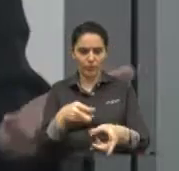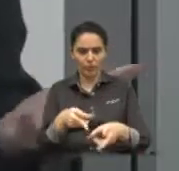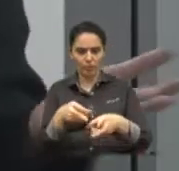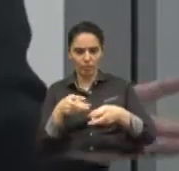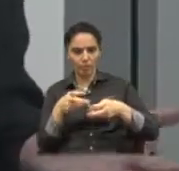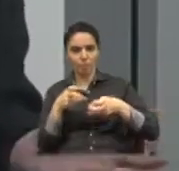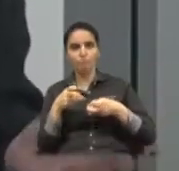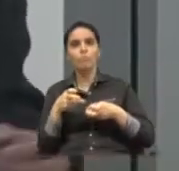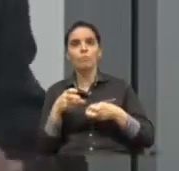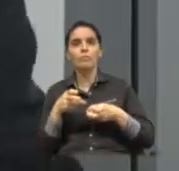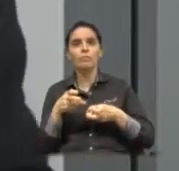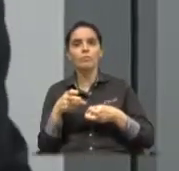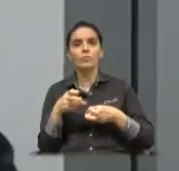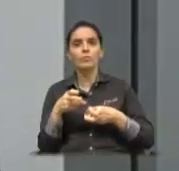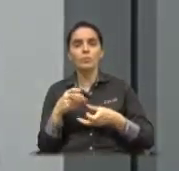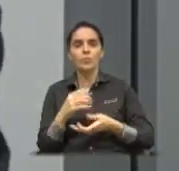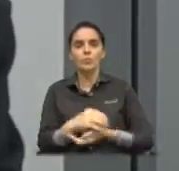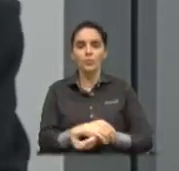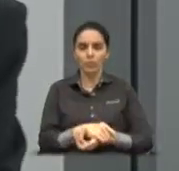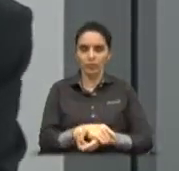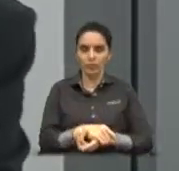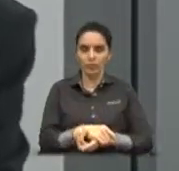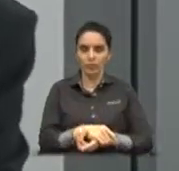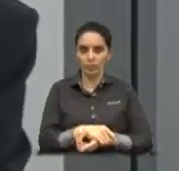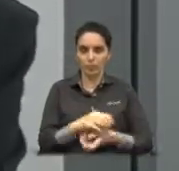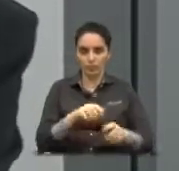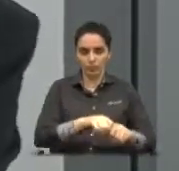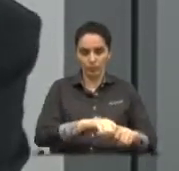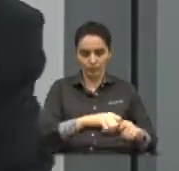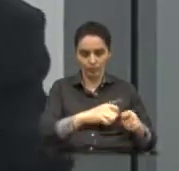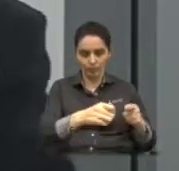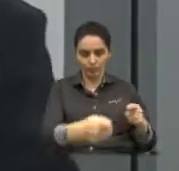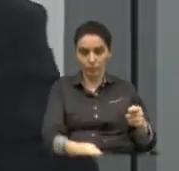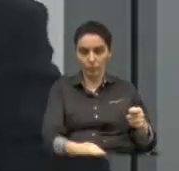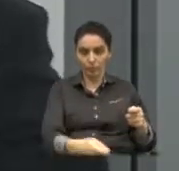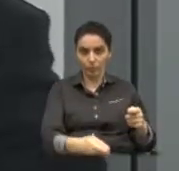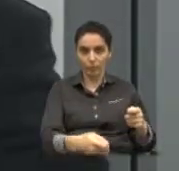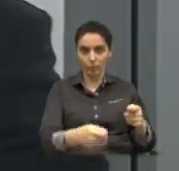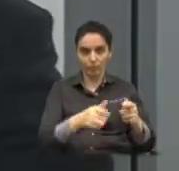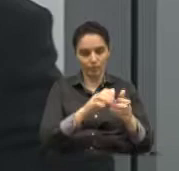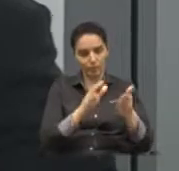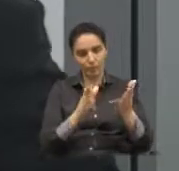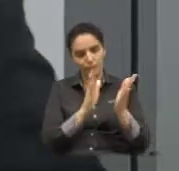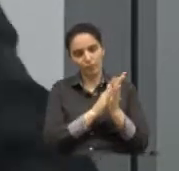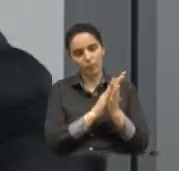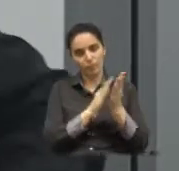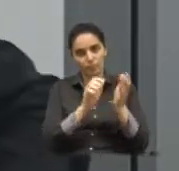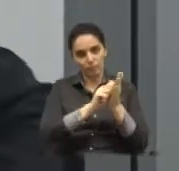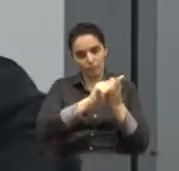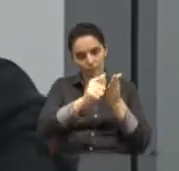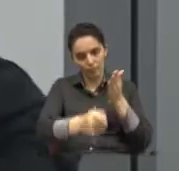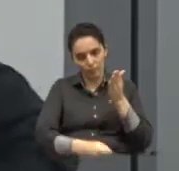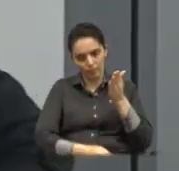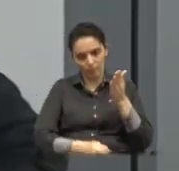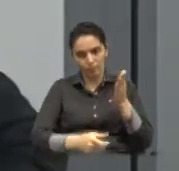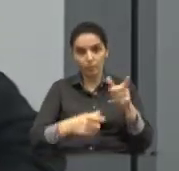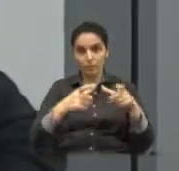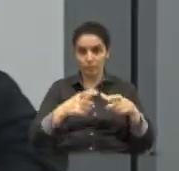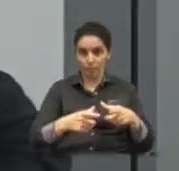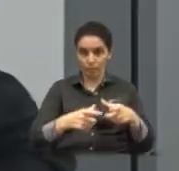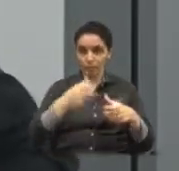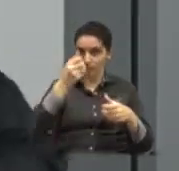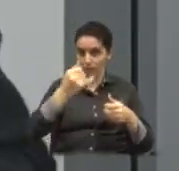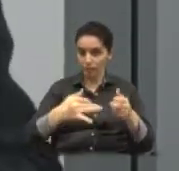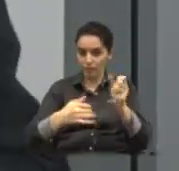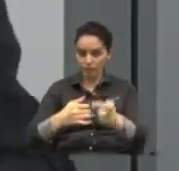esse despojamento de ir lá, lacrar, tirar o adesivozinho de uma pá, ele diz aonde pôr, vai lá, ele diz aonde pôr